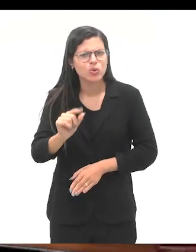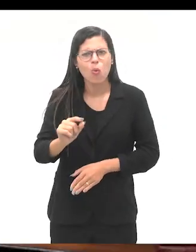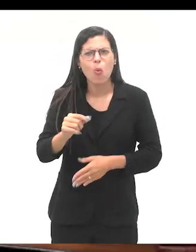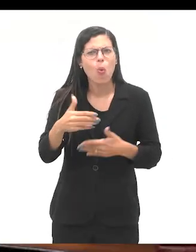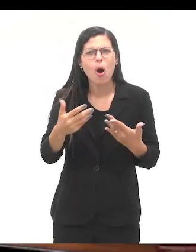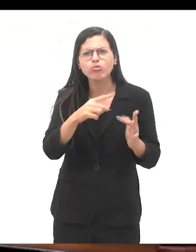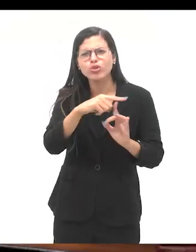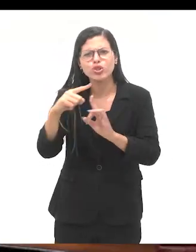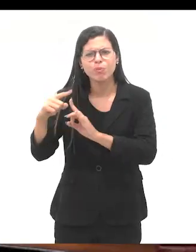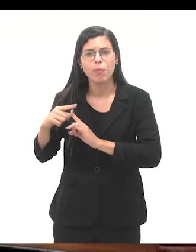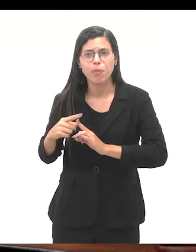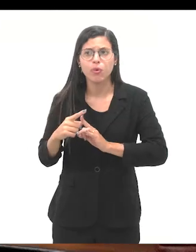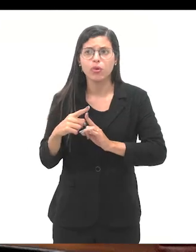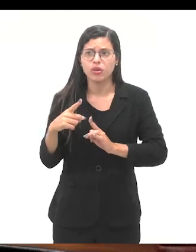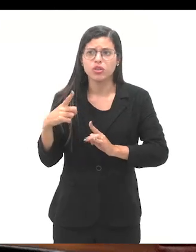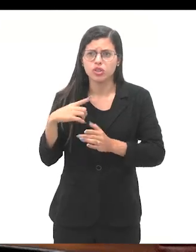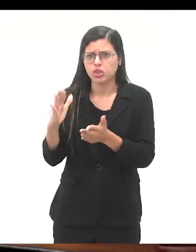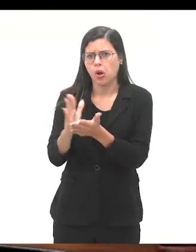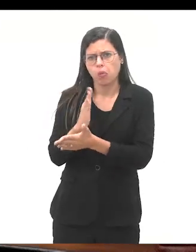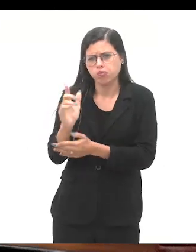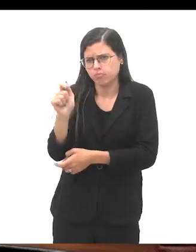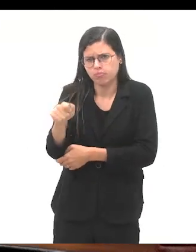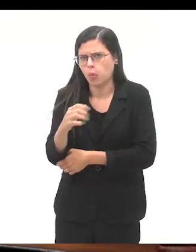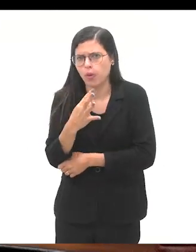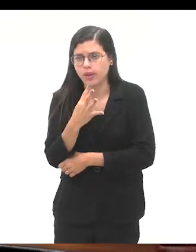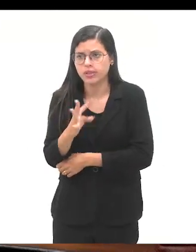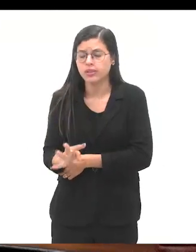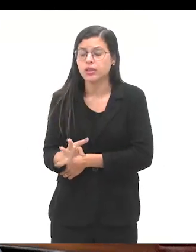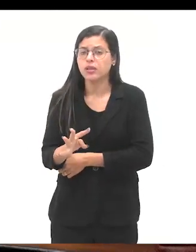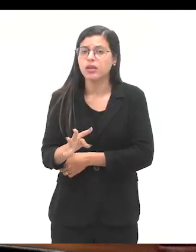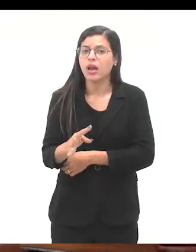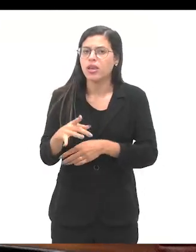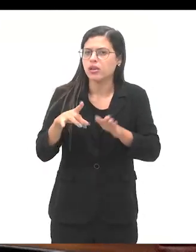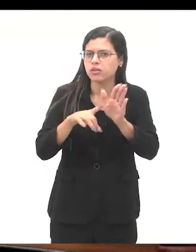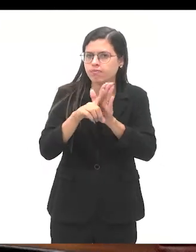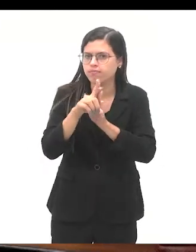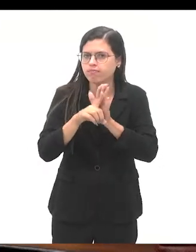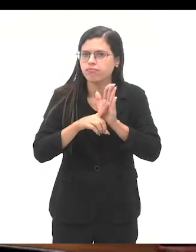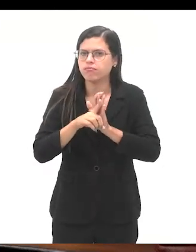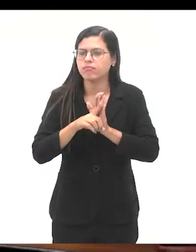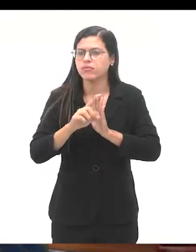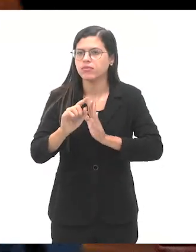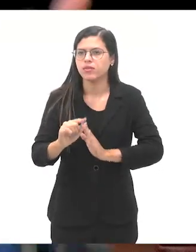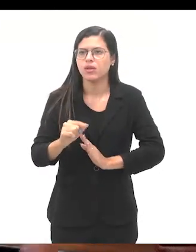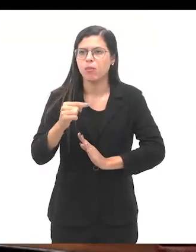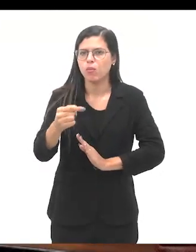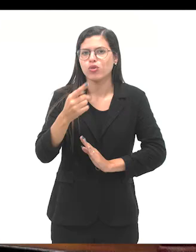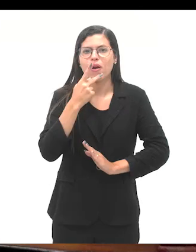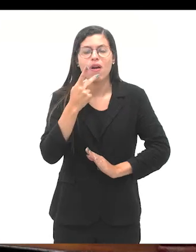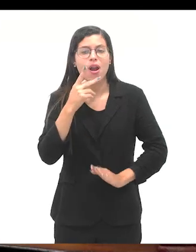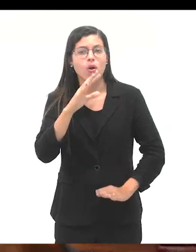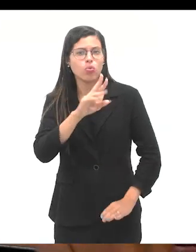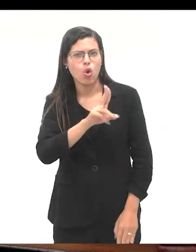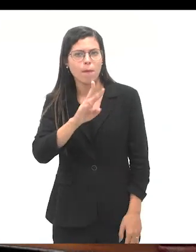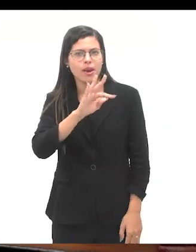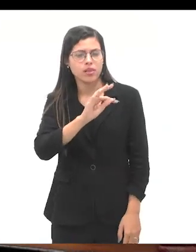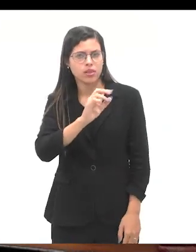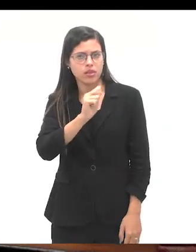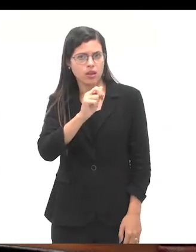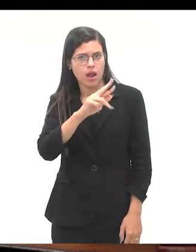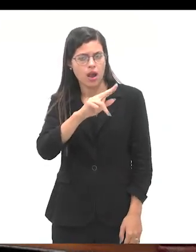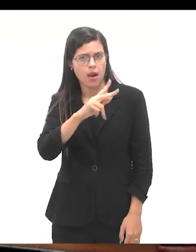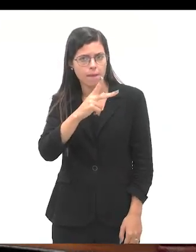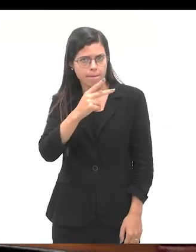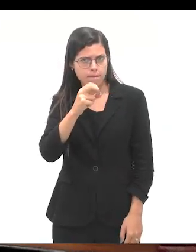lá conhecia, né, assim, dos que observaram naquele momento. Aí foi que a gente foi, né, e depois chegou, não, tarpão, tal, porque